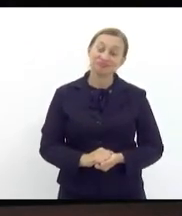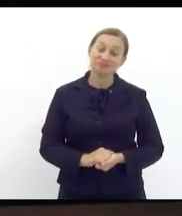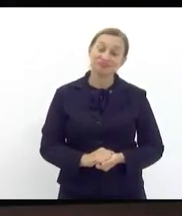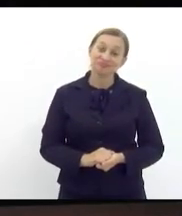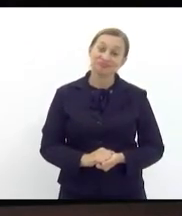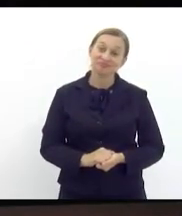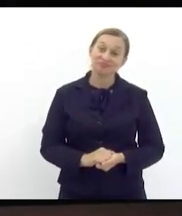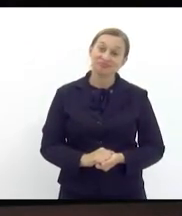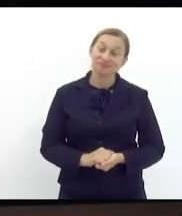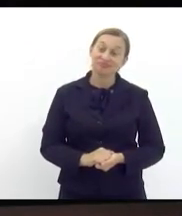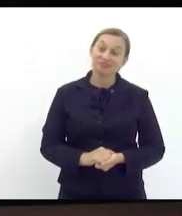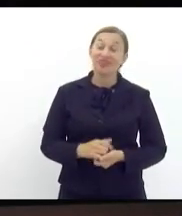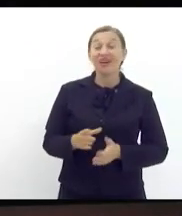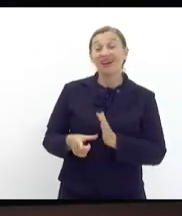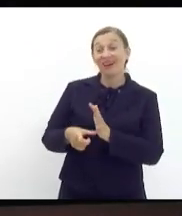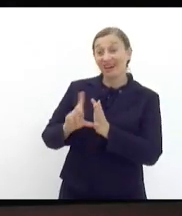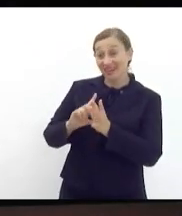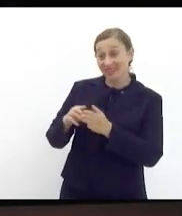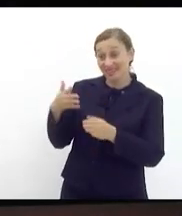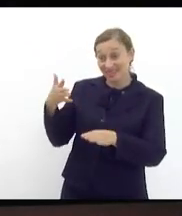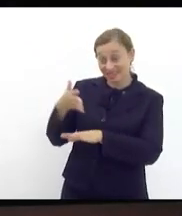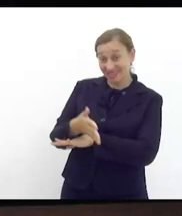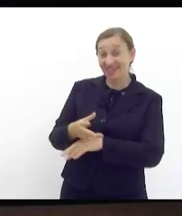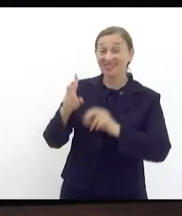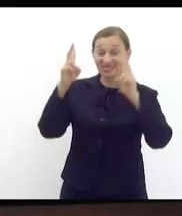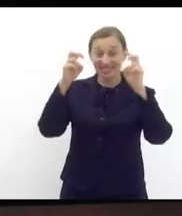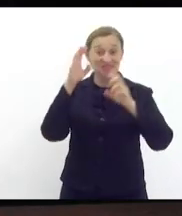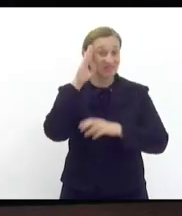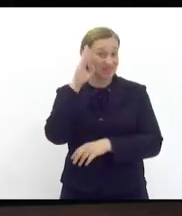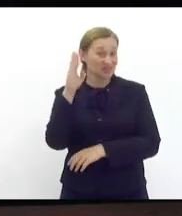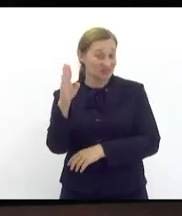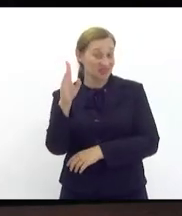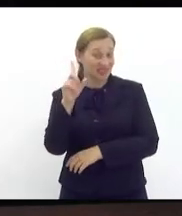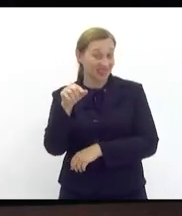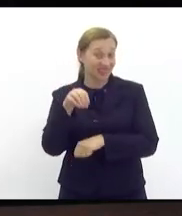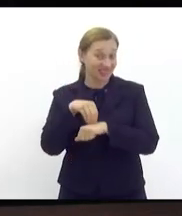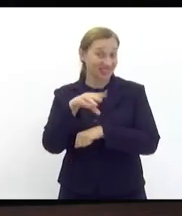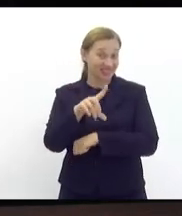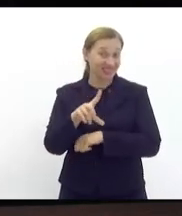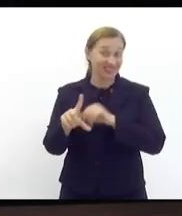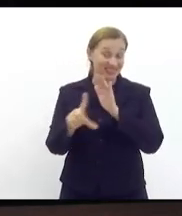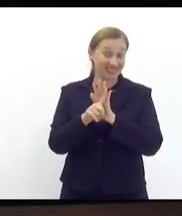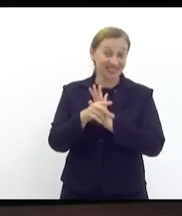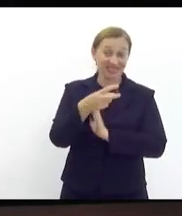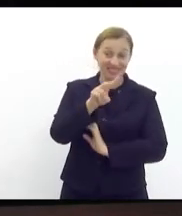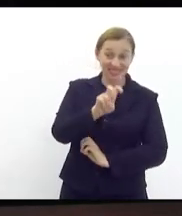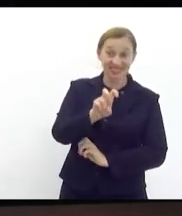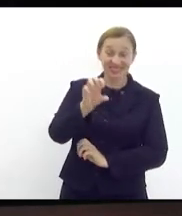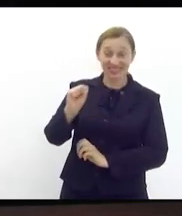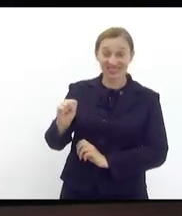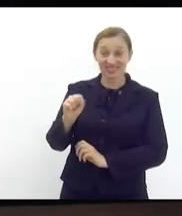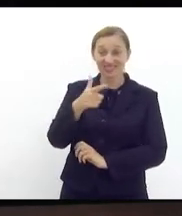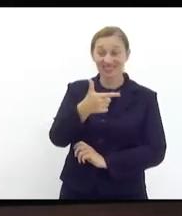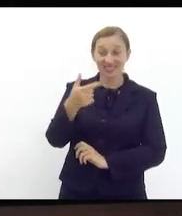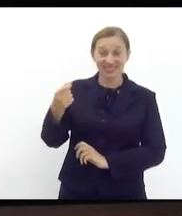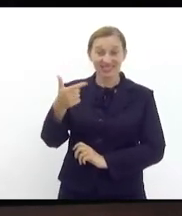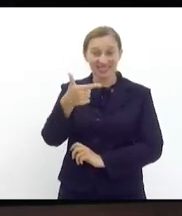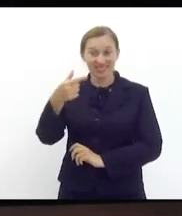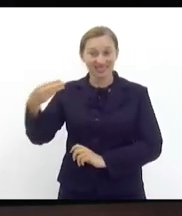eu antes de adentrar no tema principal que é indicação legislativa 58 de 2023